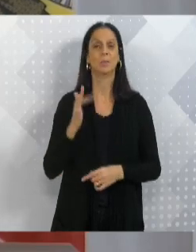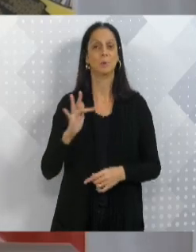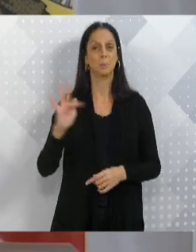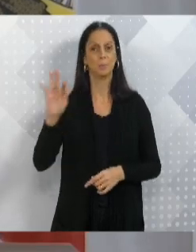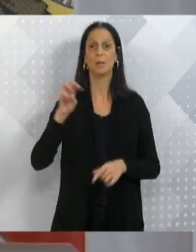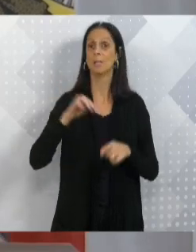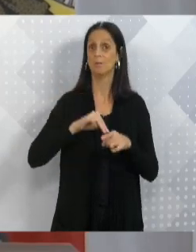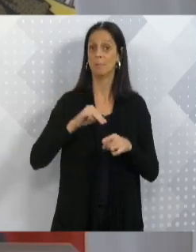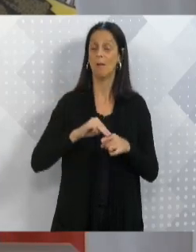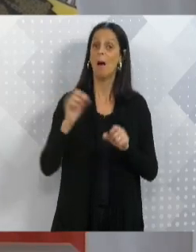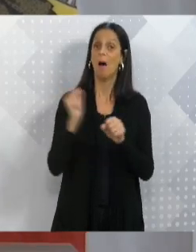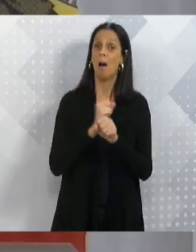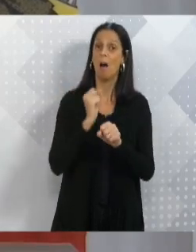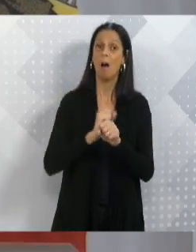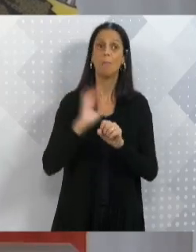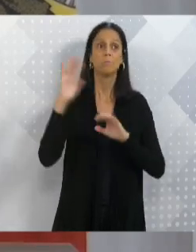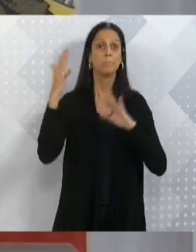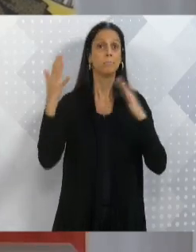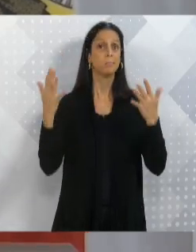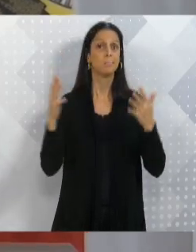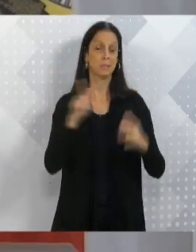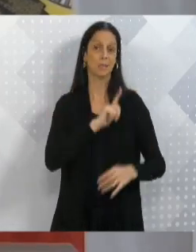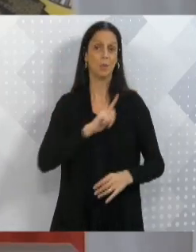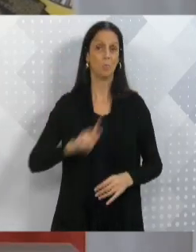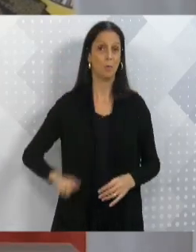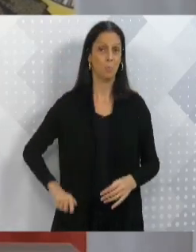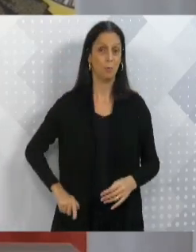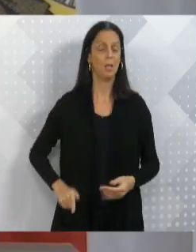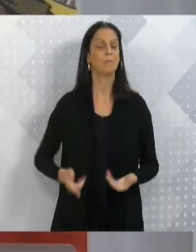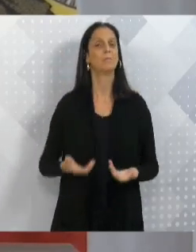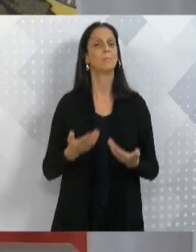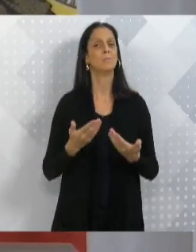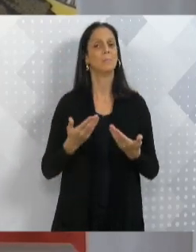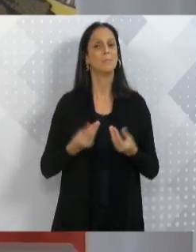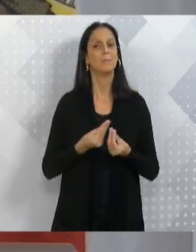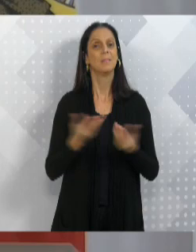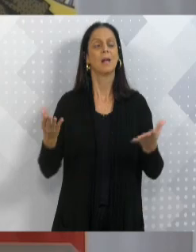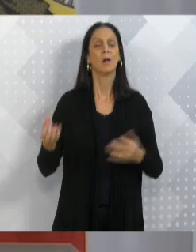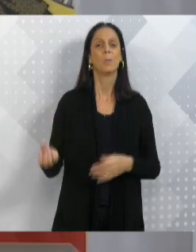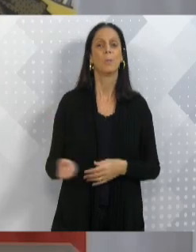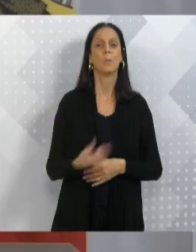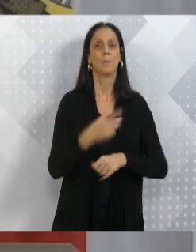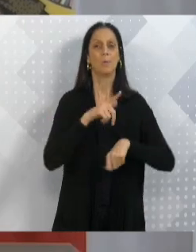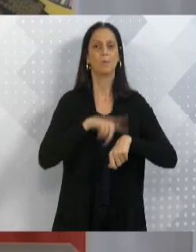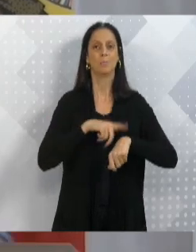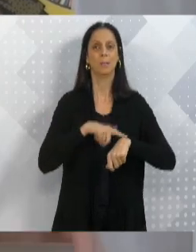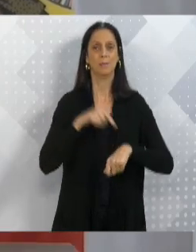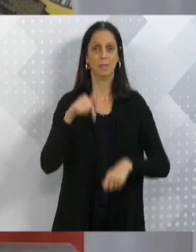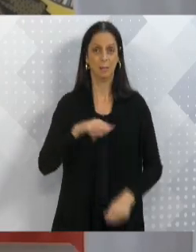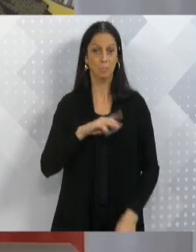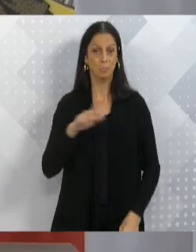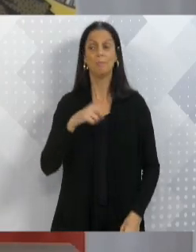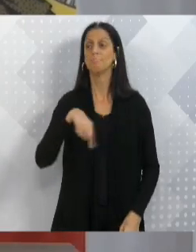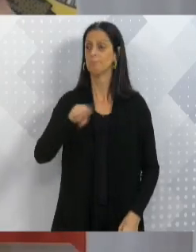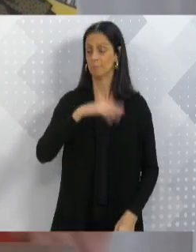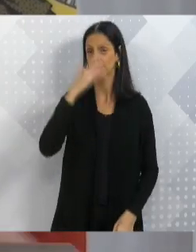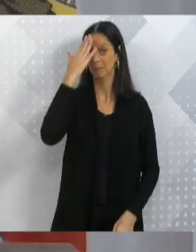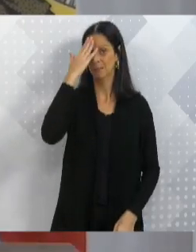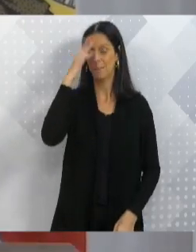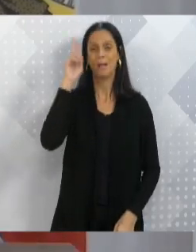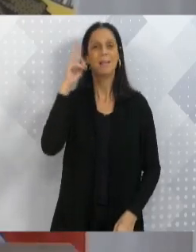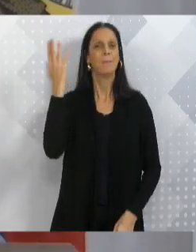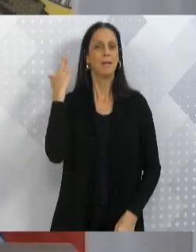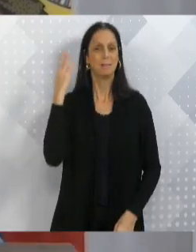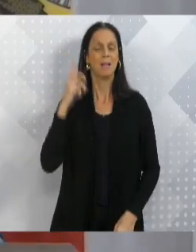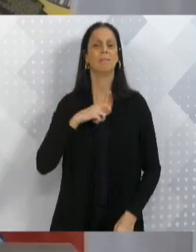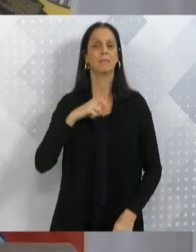realmente acontecem. Esse governo veio para trazer um novo momento para Blumenau. Os senhores sabem disso, tanto é que nós tínhamos pista de